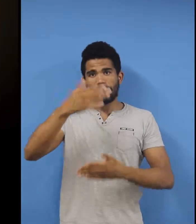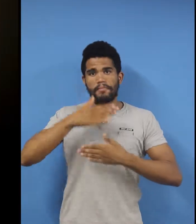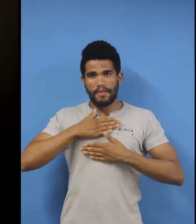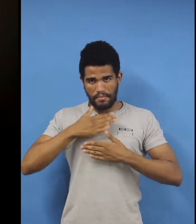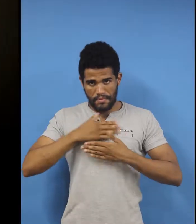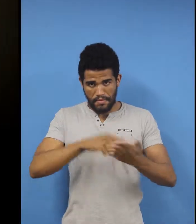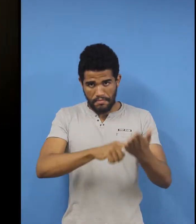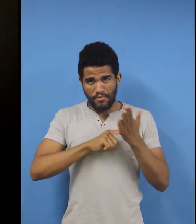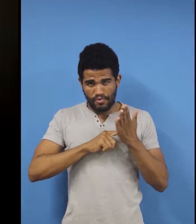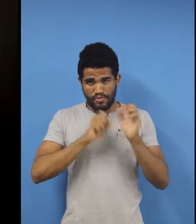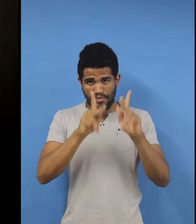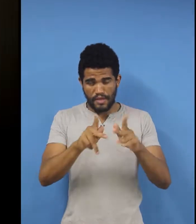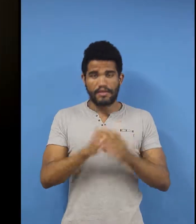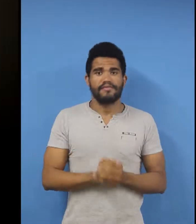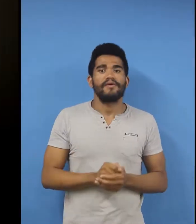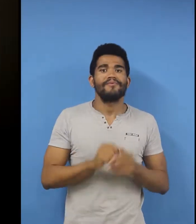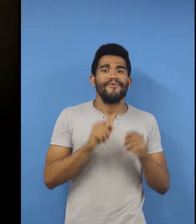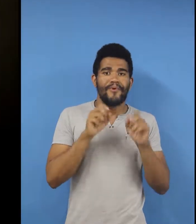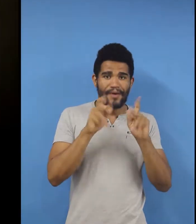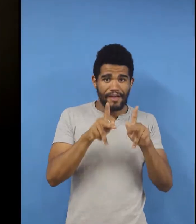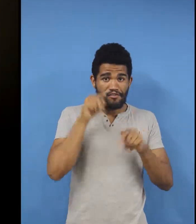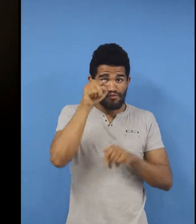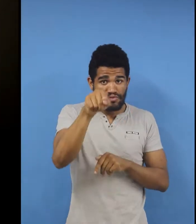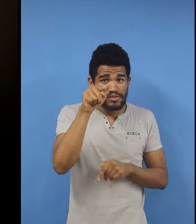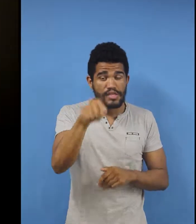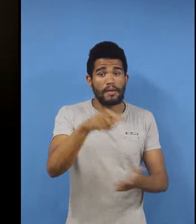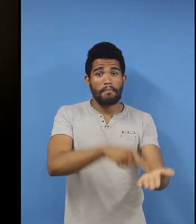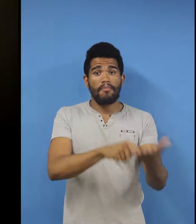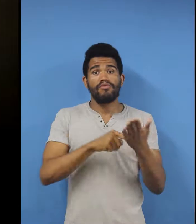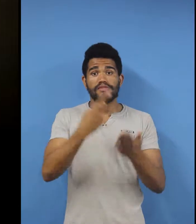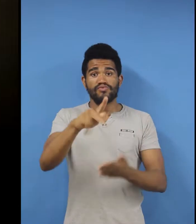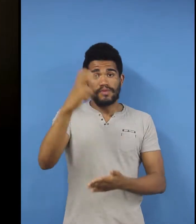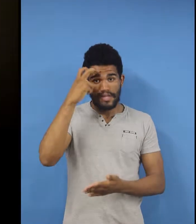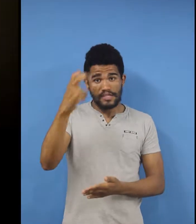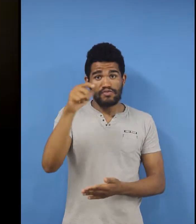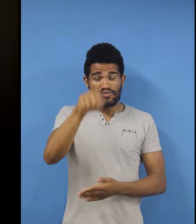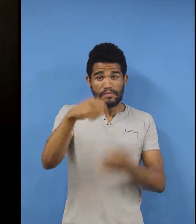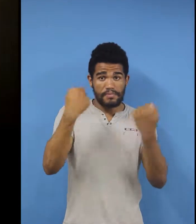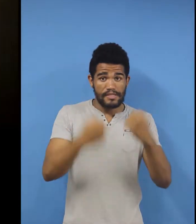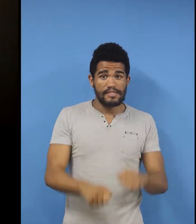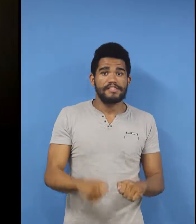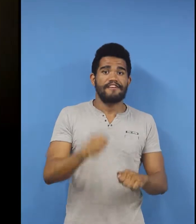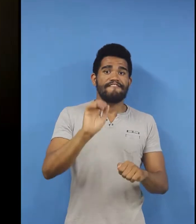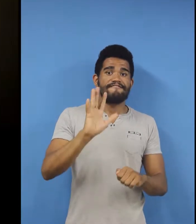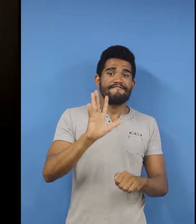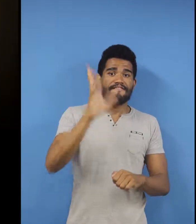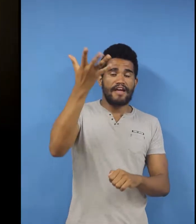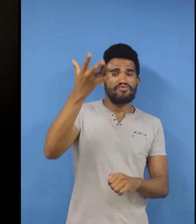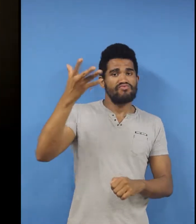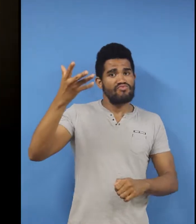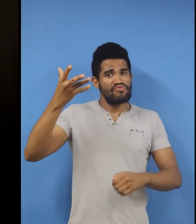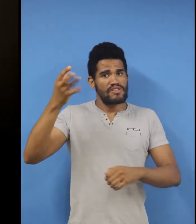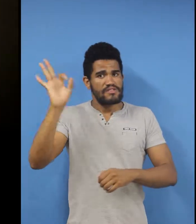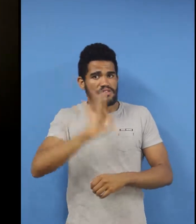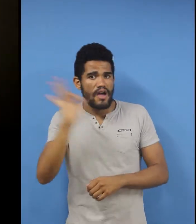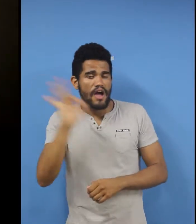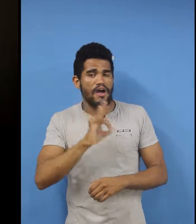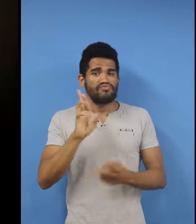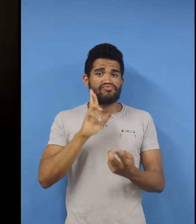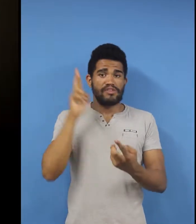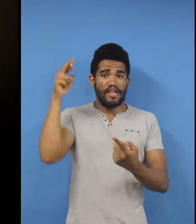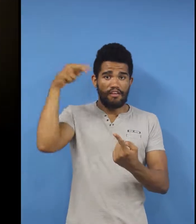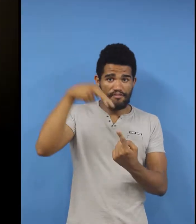Na sequência, mostre para mim a sua inteligência. Eu quero fato, dados e